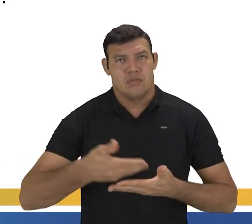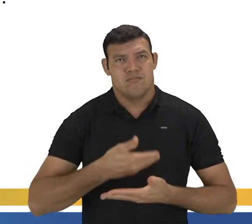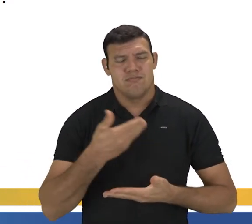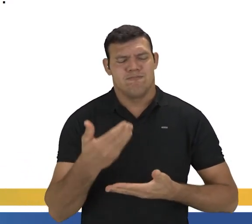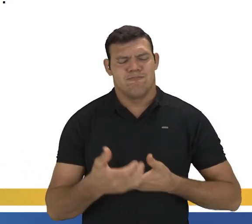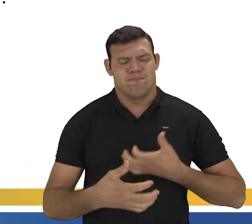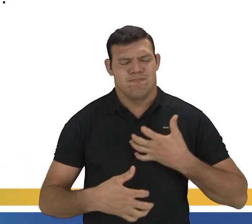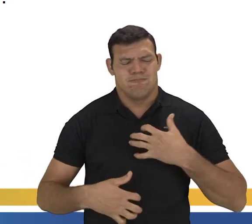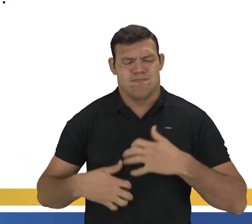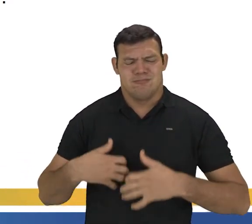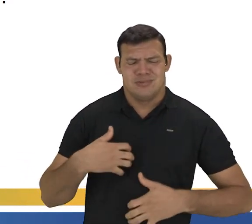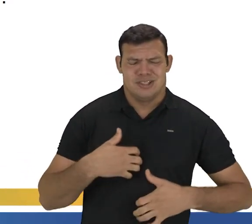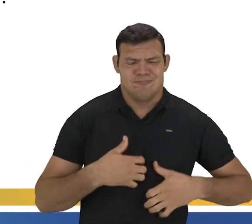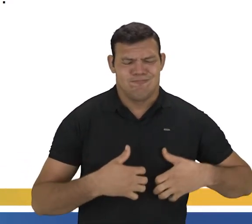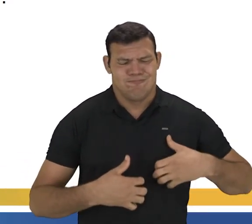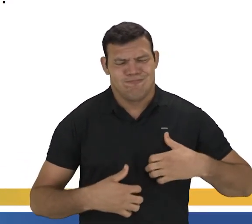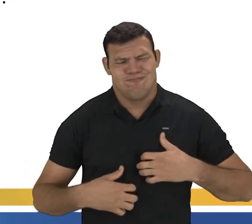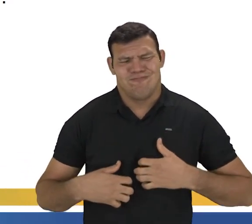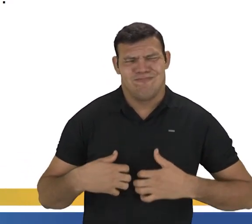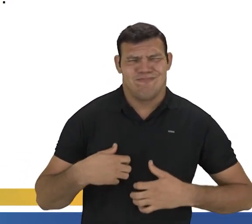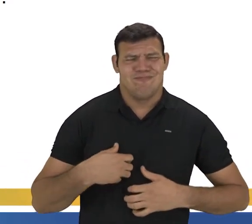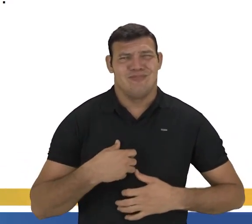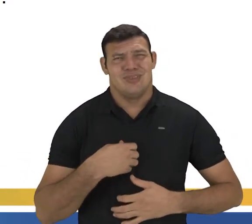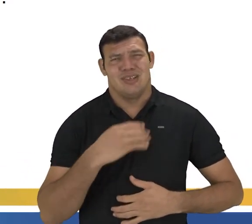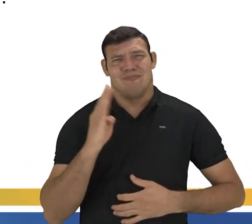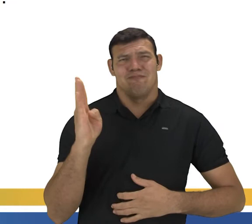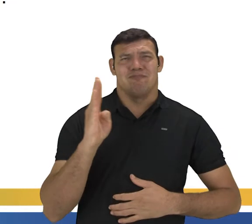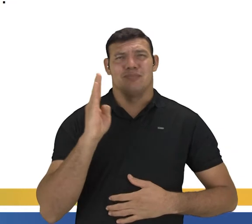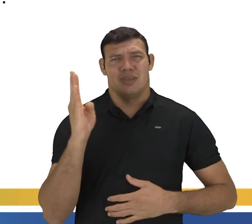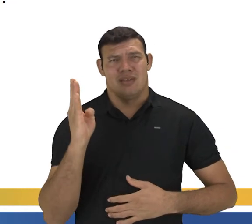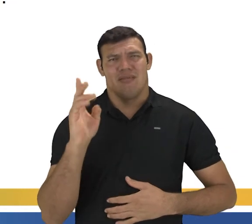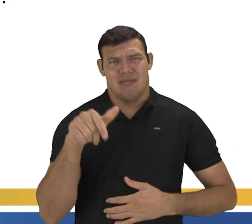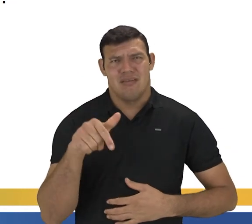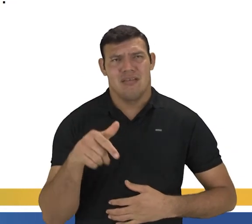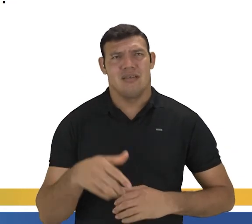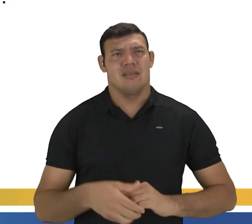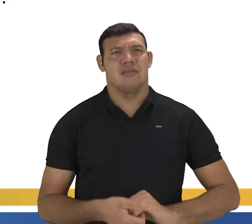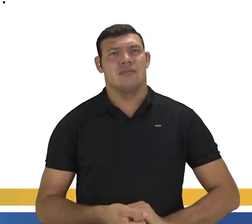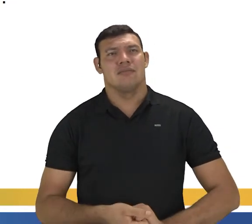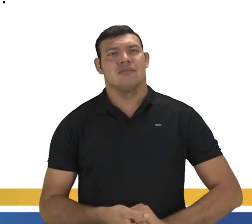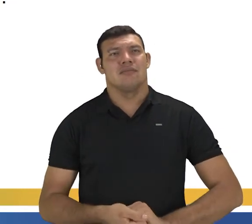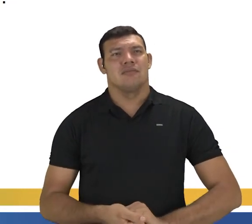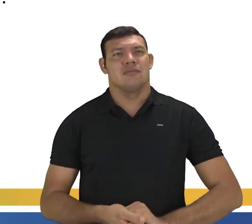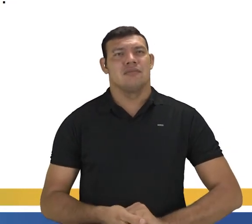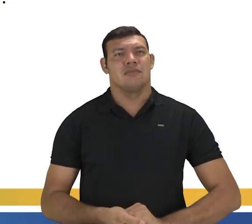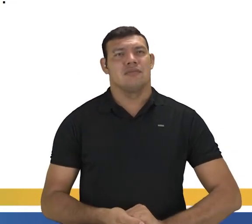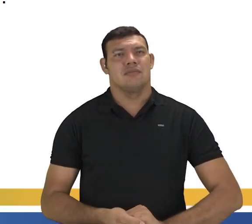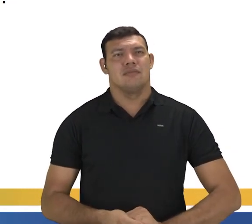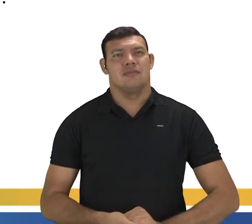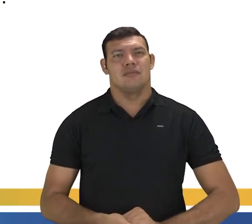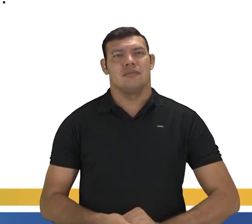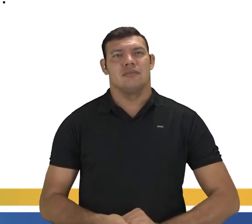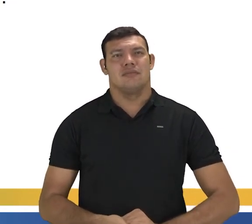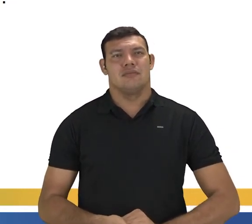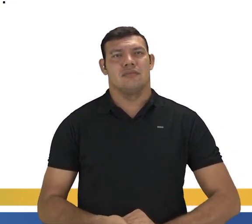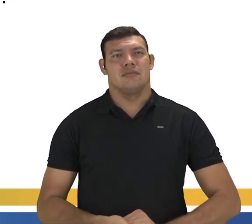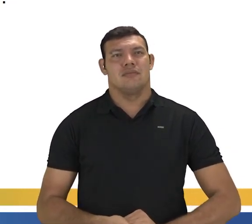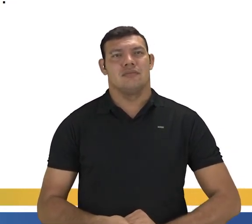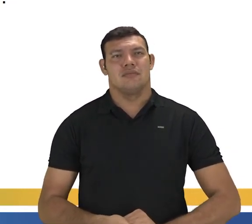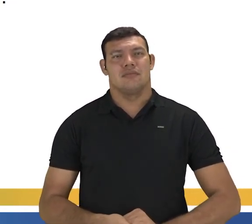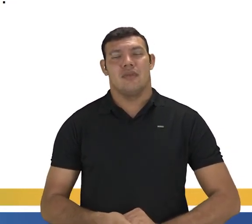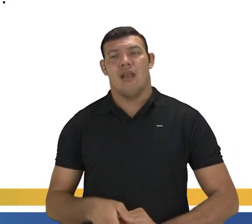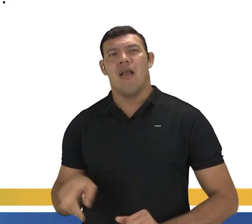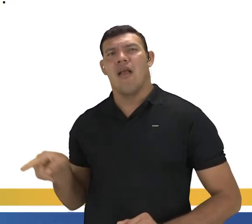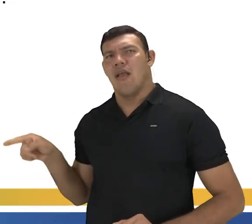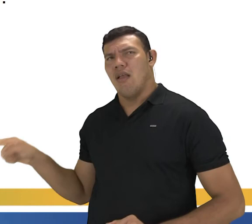começar a sentir doentes e agora cê radish laden xapuri before she wants quinari